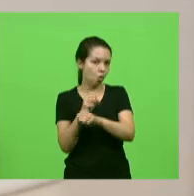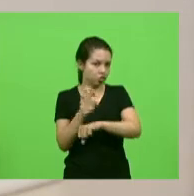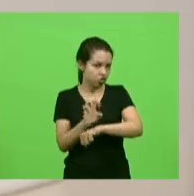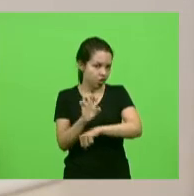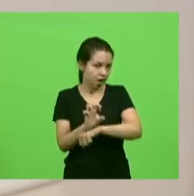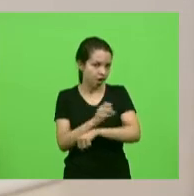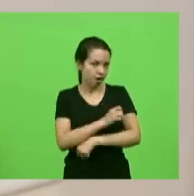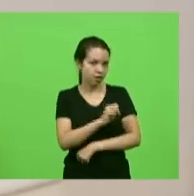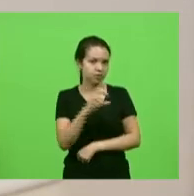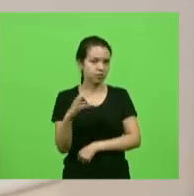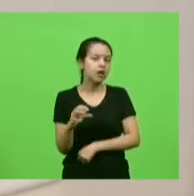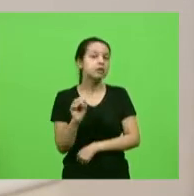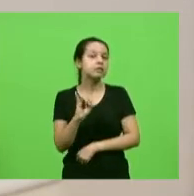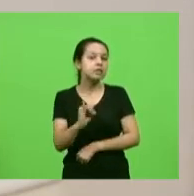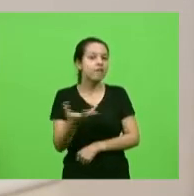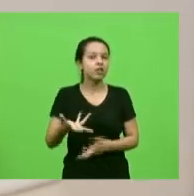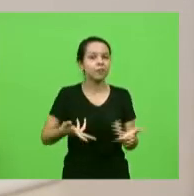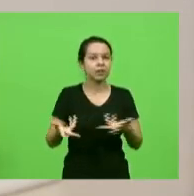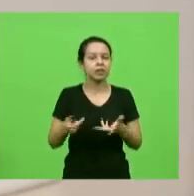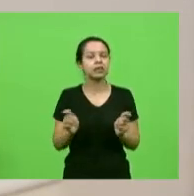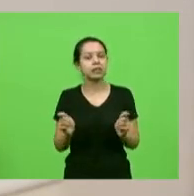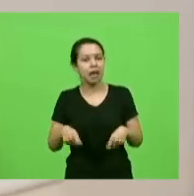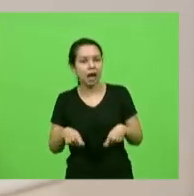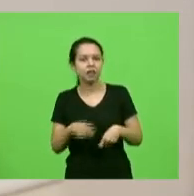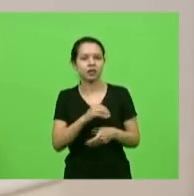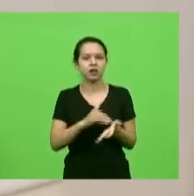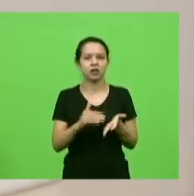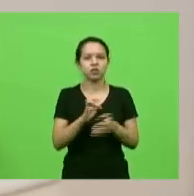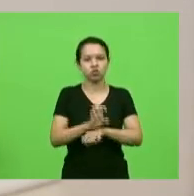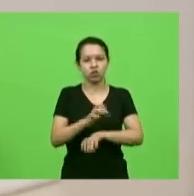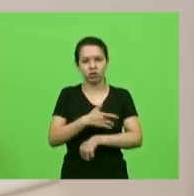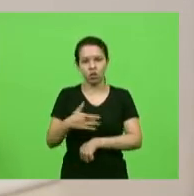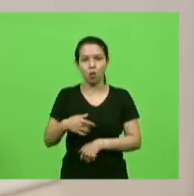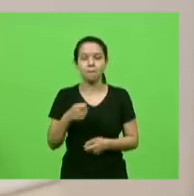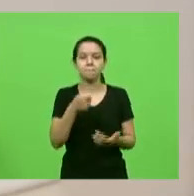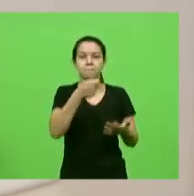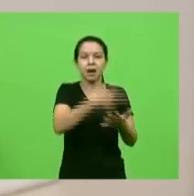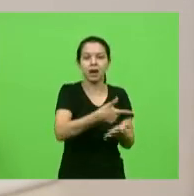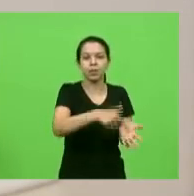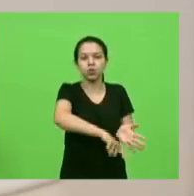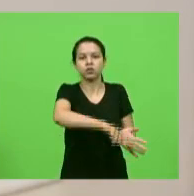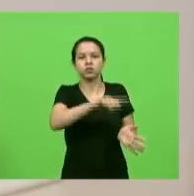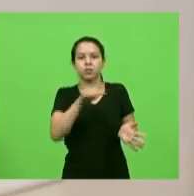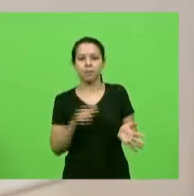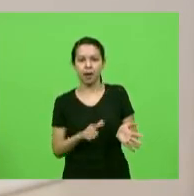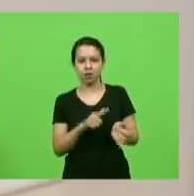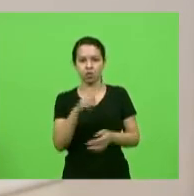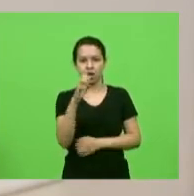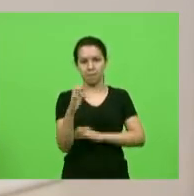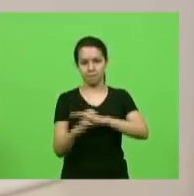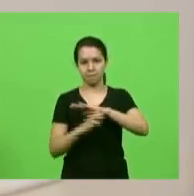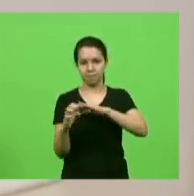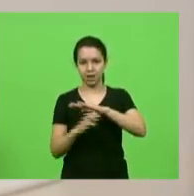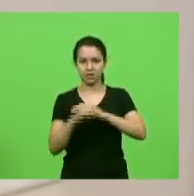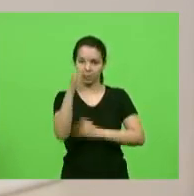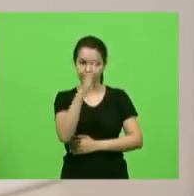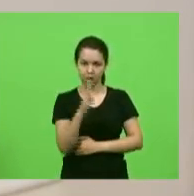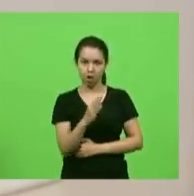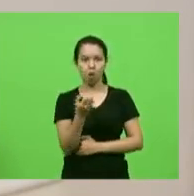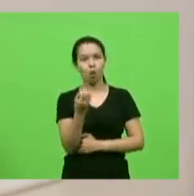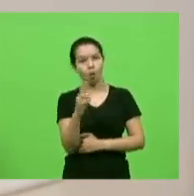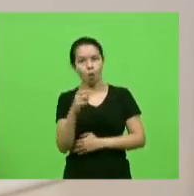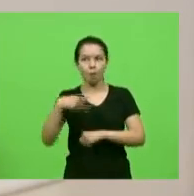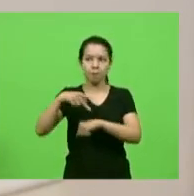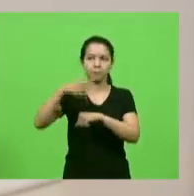da viabilidade da Secretaria de Estado da Saúde realizar pagamento antecipado para empresas nacionais e estrangeiras diante da necessidade